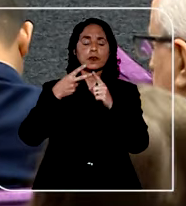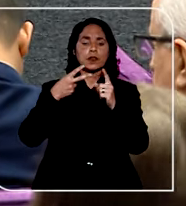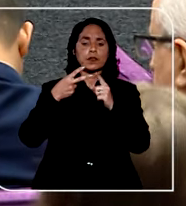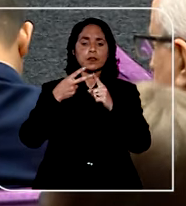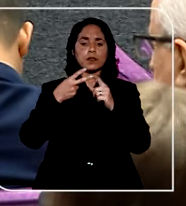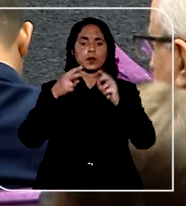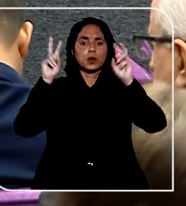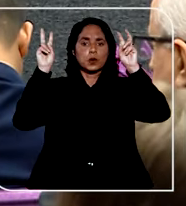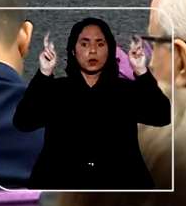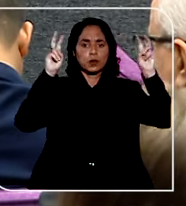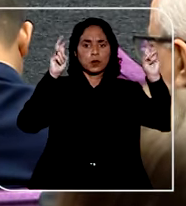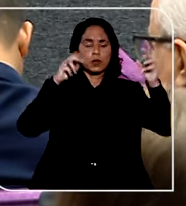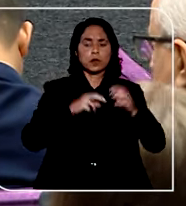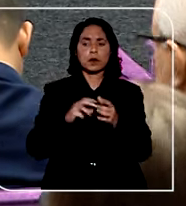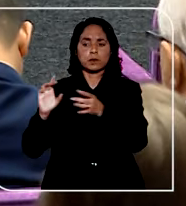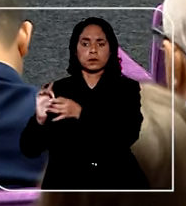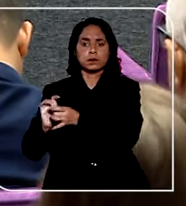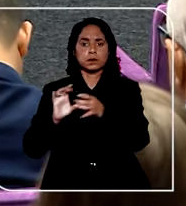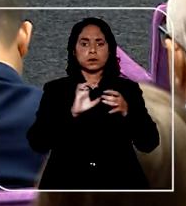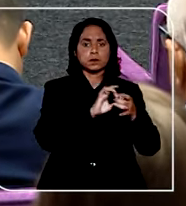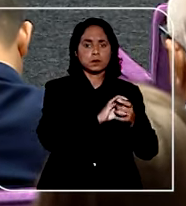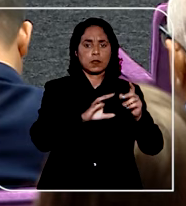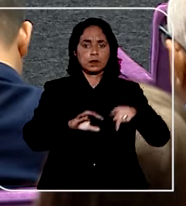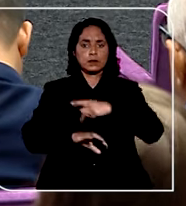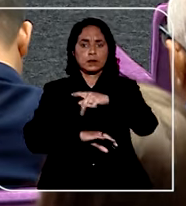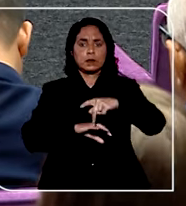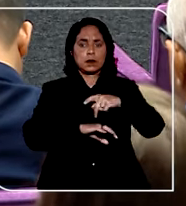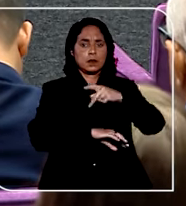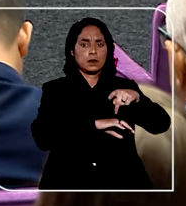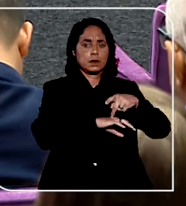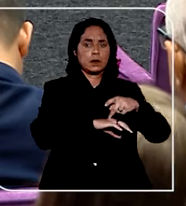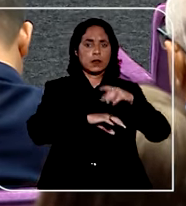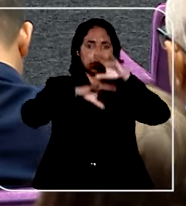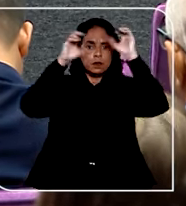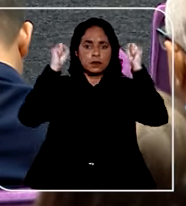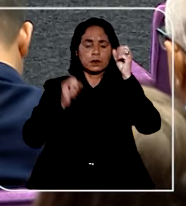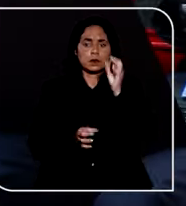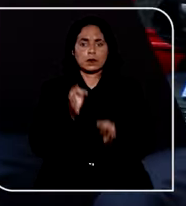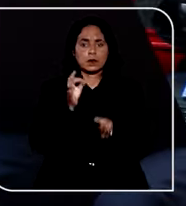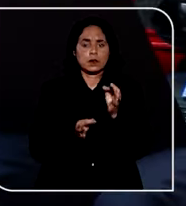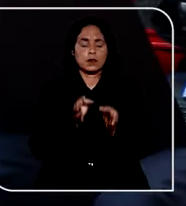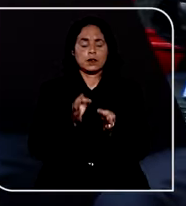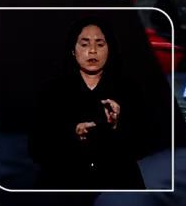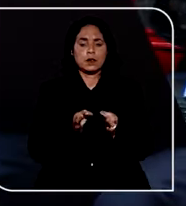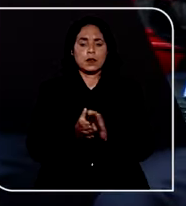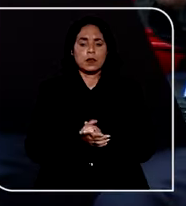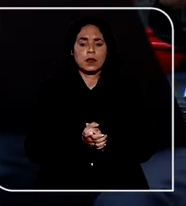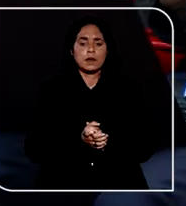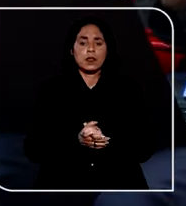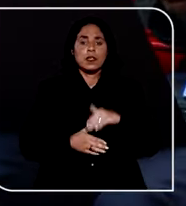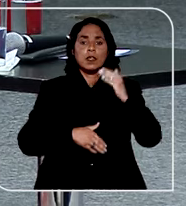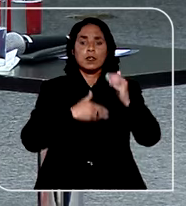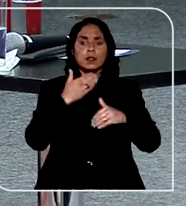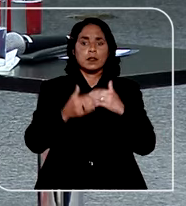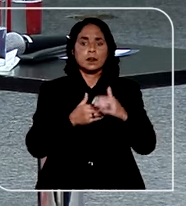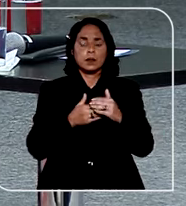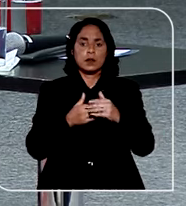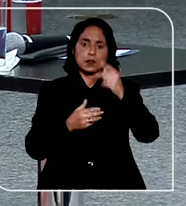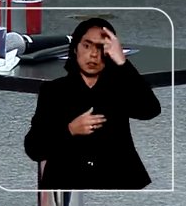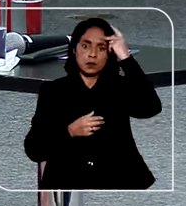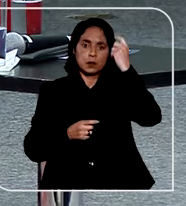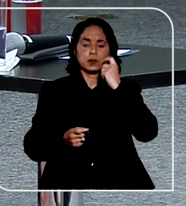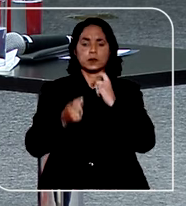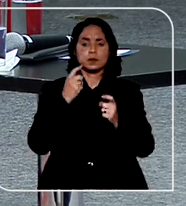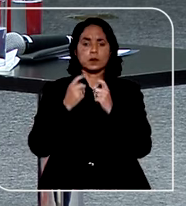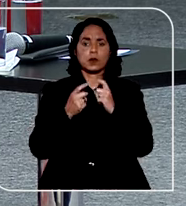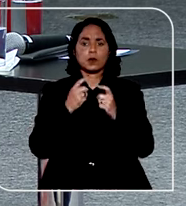parcerias internacionais entre cortes destacando a importância do intercâmbio de experiências em um terceiro momento os participantes debateram o papel